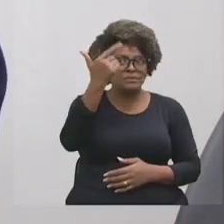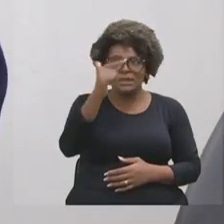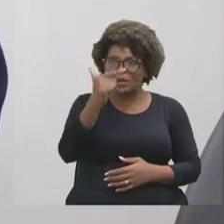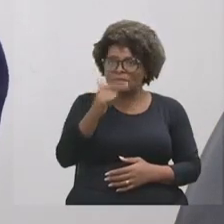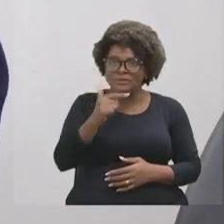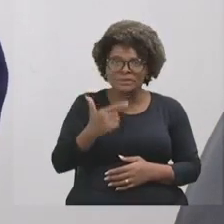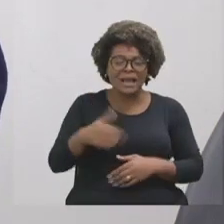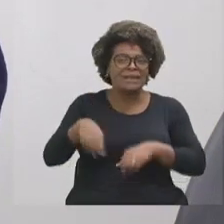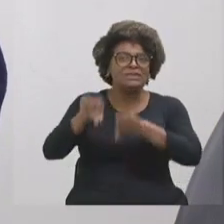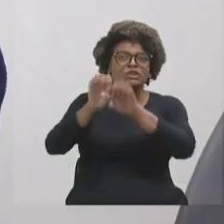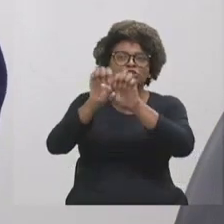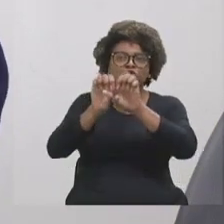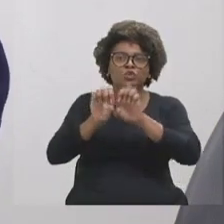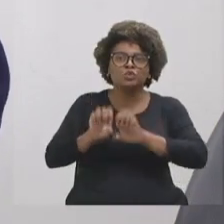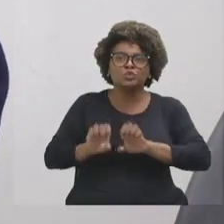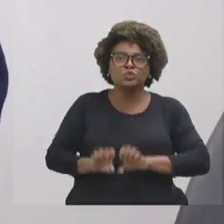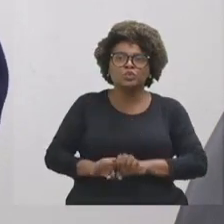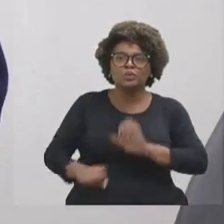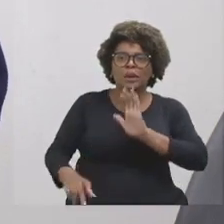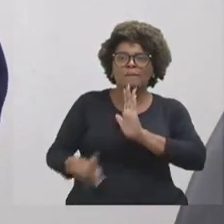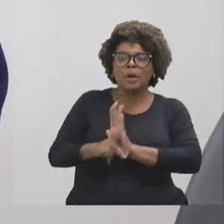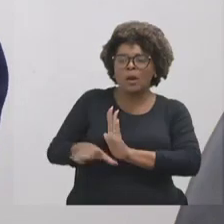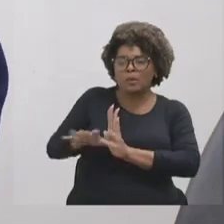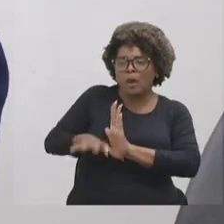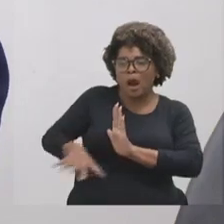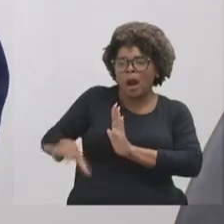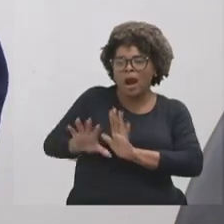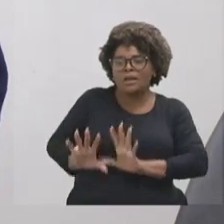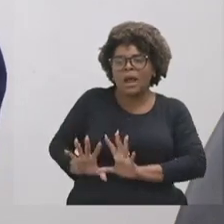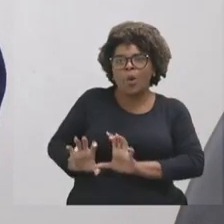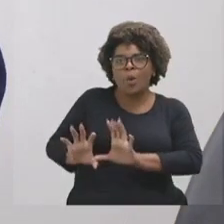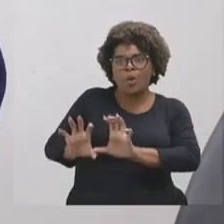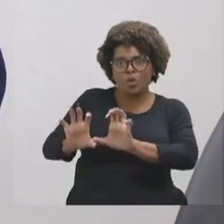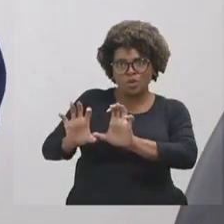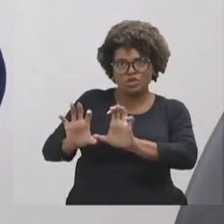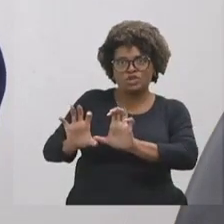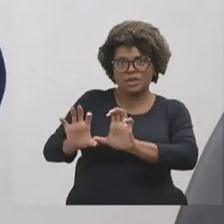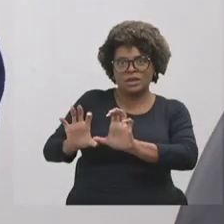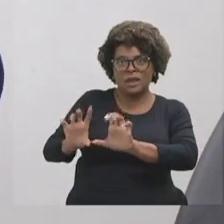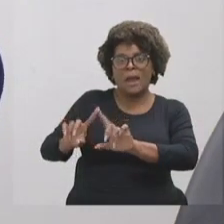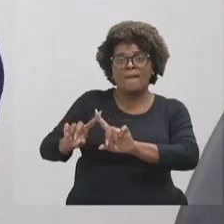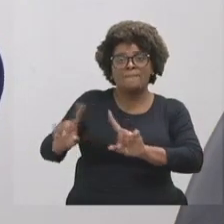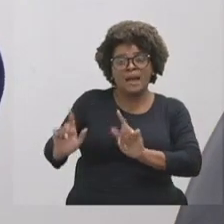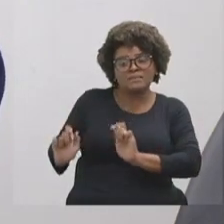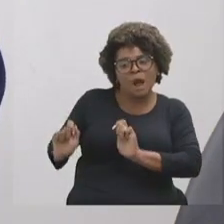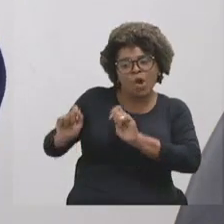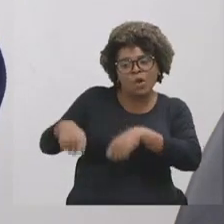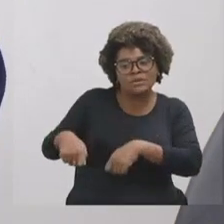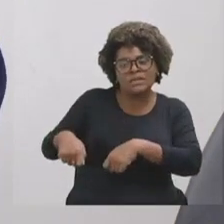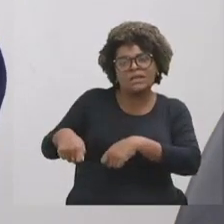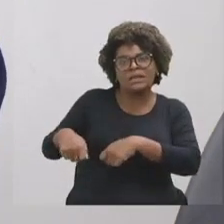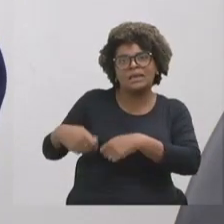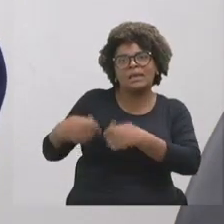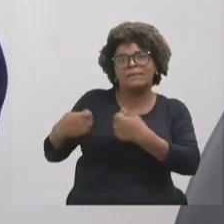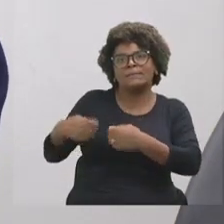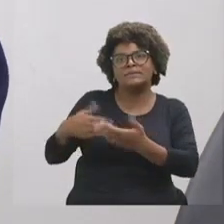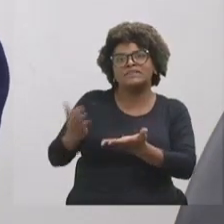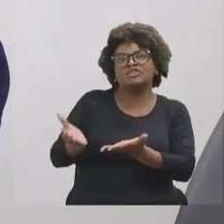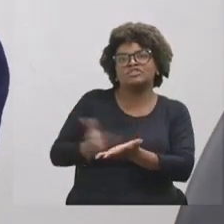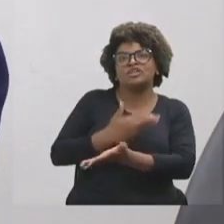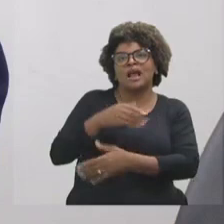e para que ele possa se reerguer a gente retirar essa essa essa habilitação seria o melhor caminho